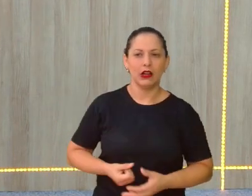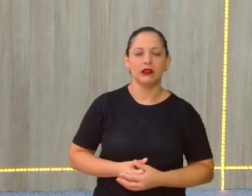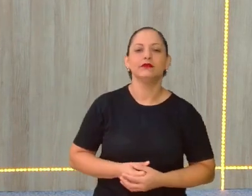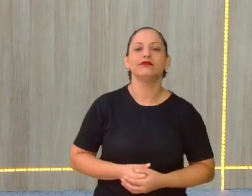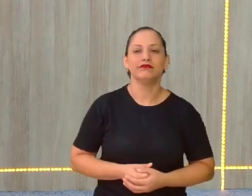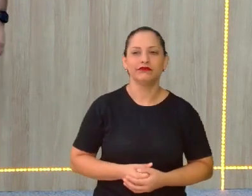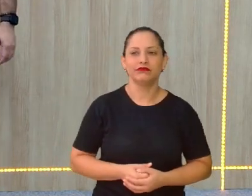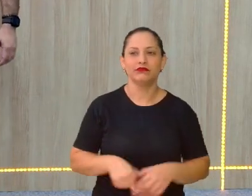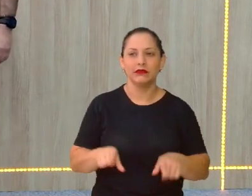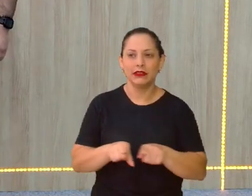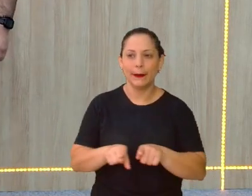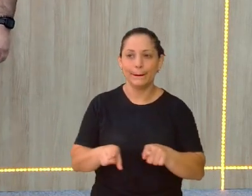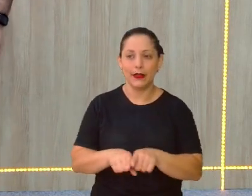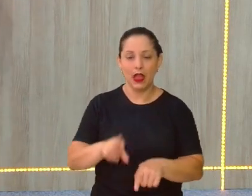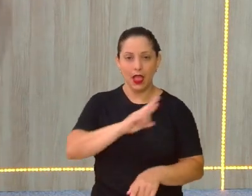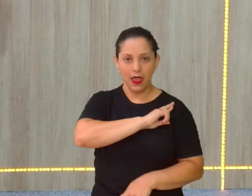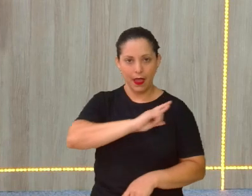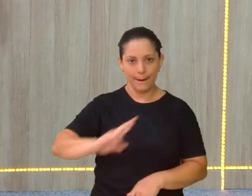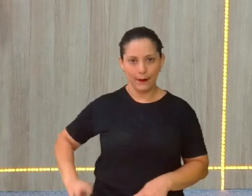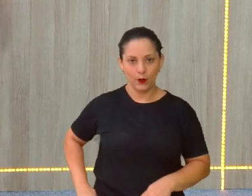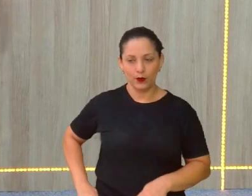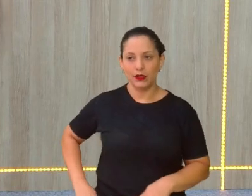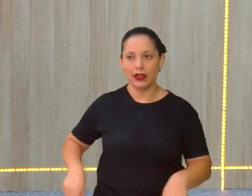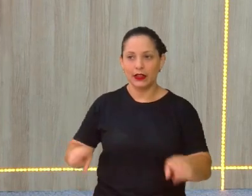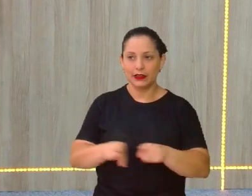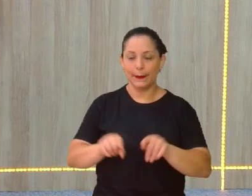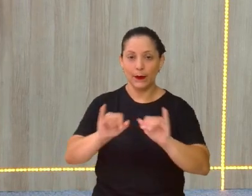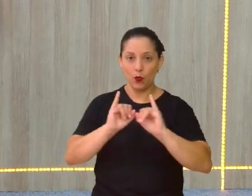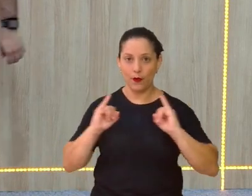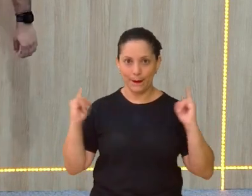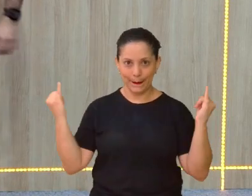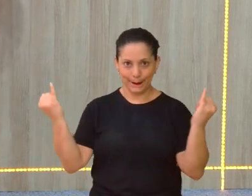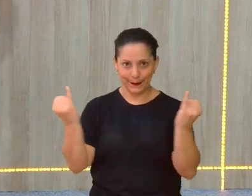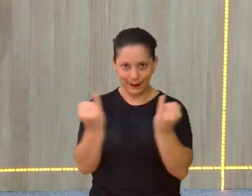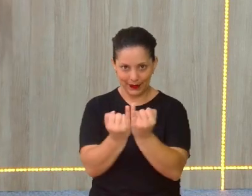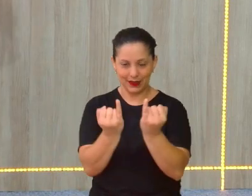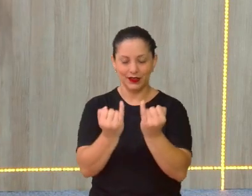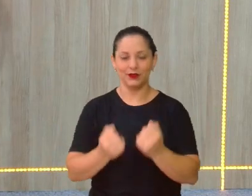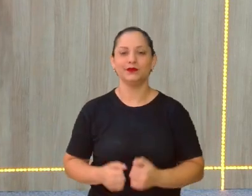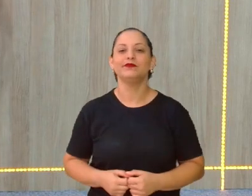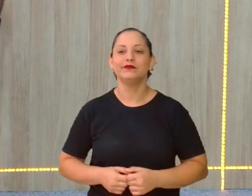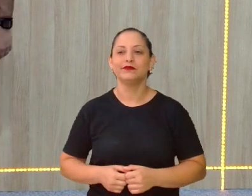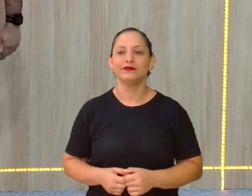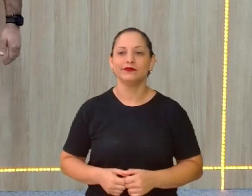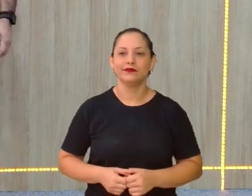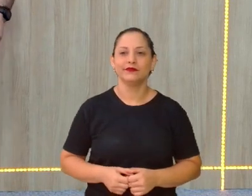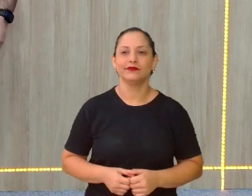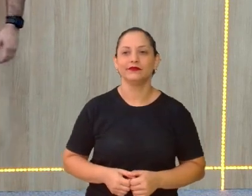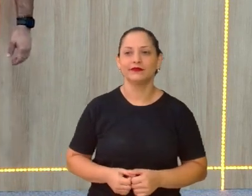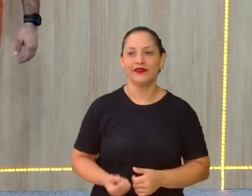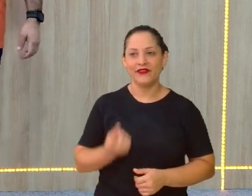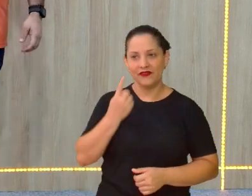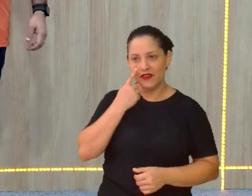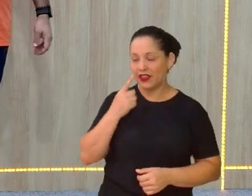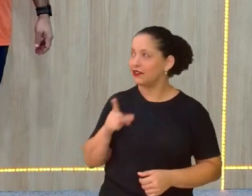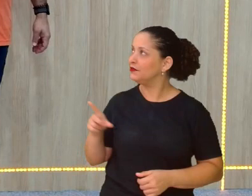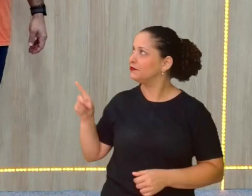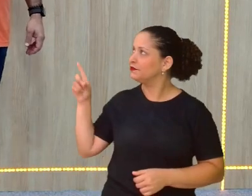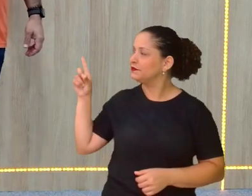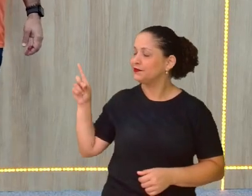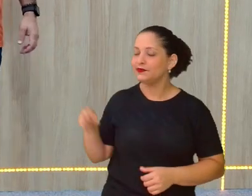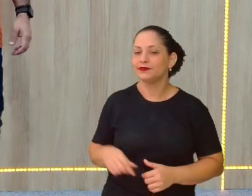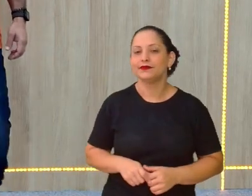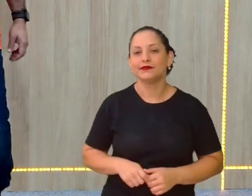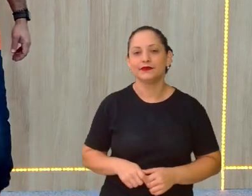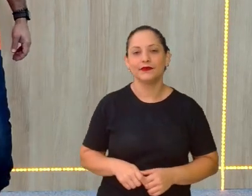participação do Senado, e o império, né, com o Senado e os imperadores, né, se sucedendo aí no poder. Veja,